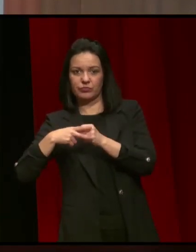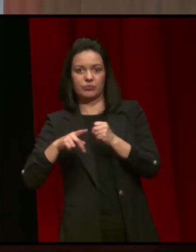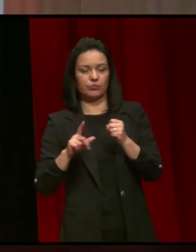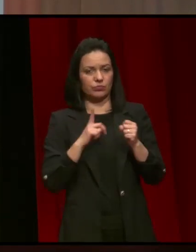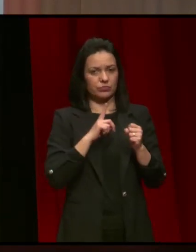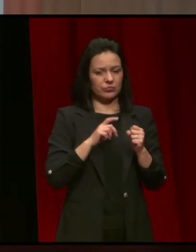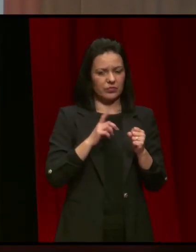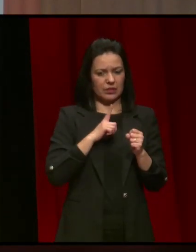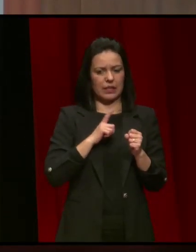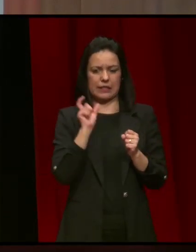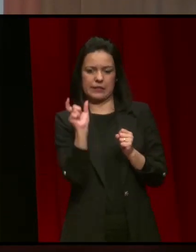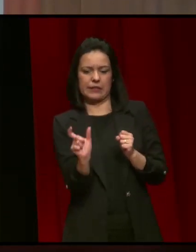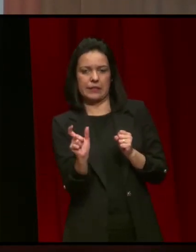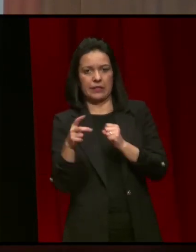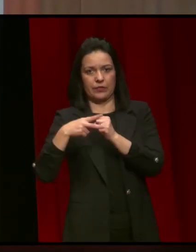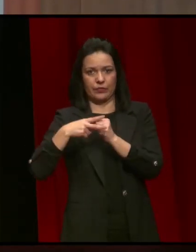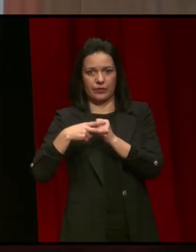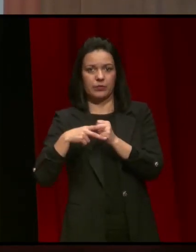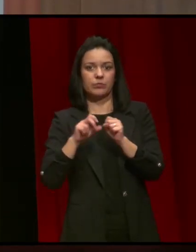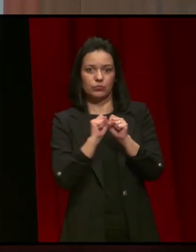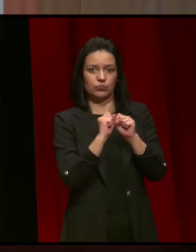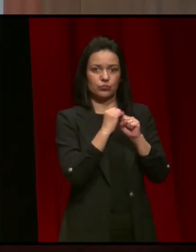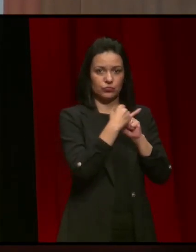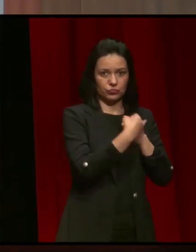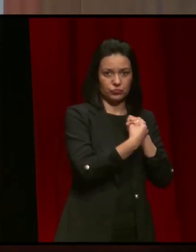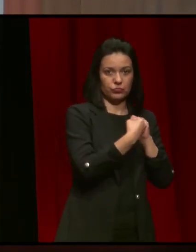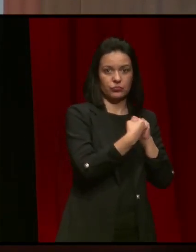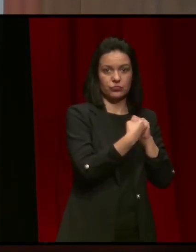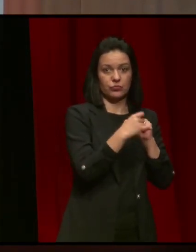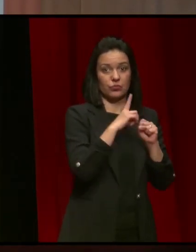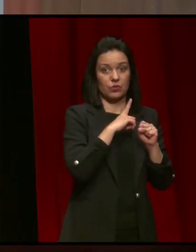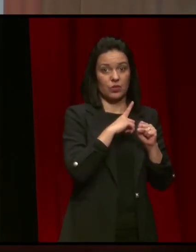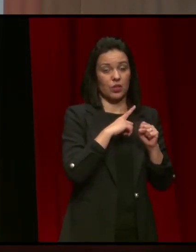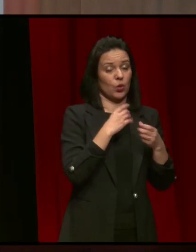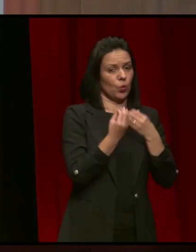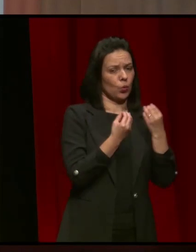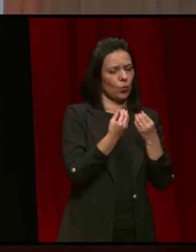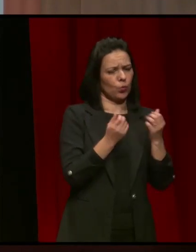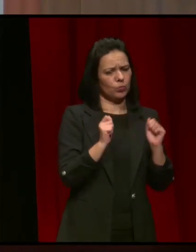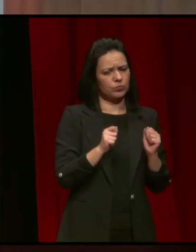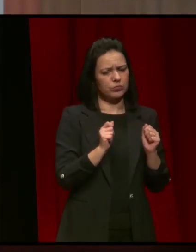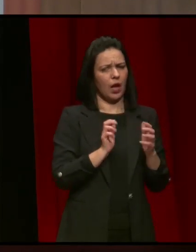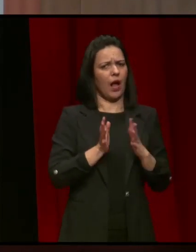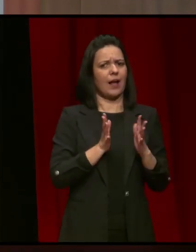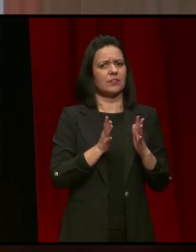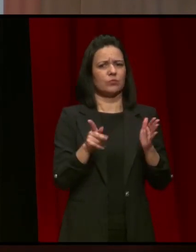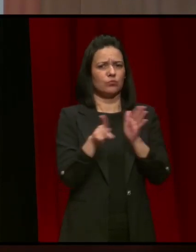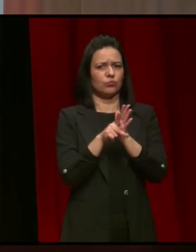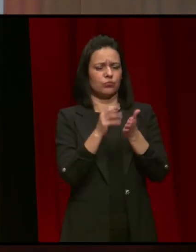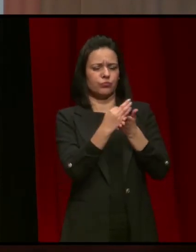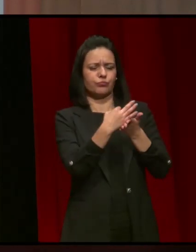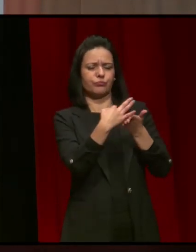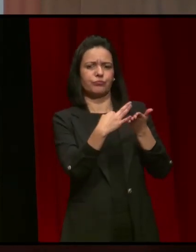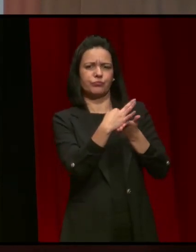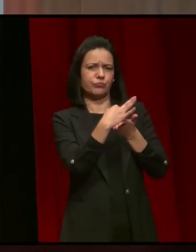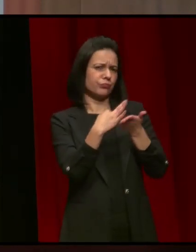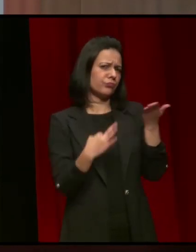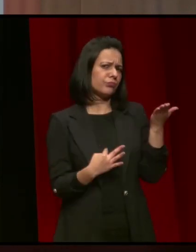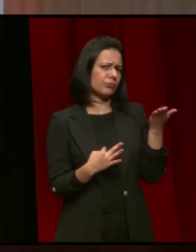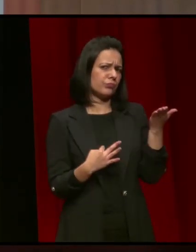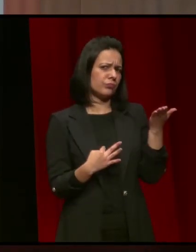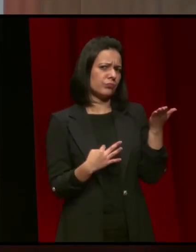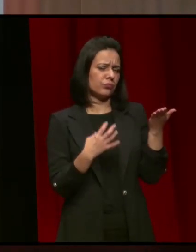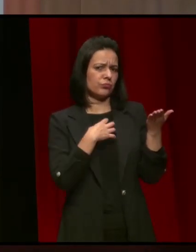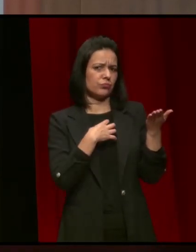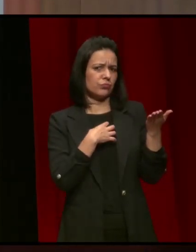Então, por que que o verbo é a coisa mais importante? Porque o verbo está descrevendo qual é a ação do texto. Então, quando você